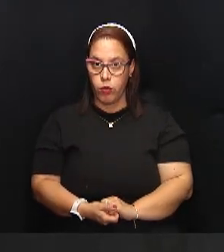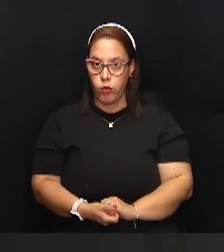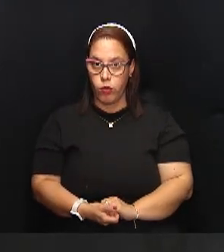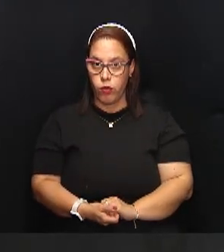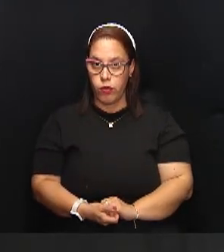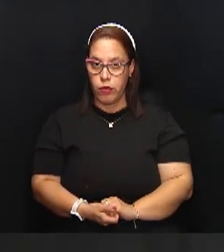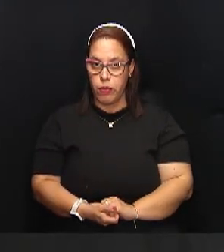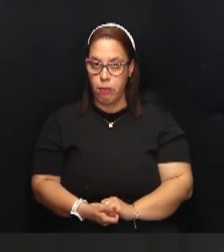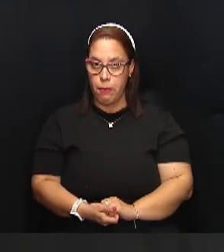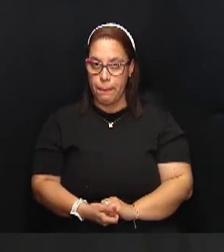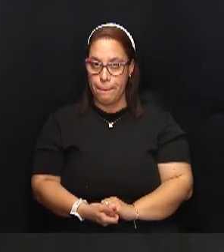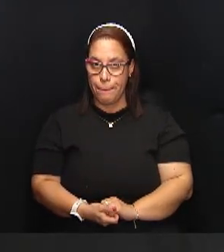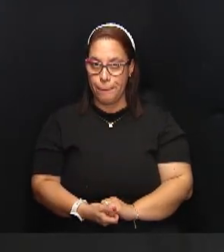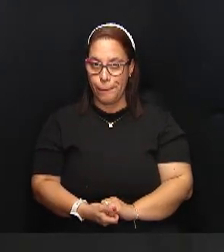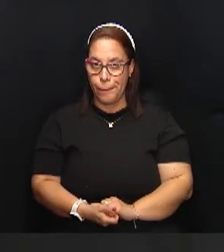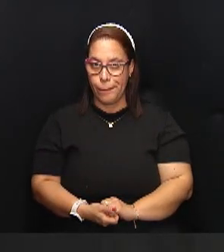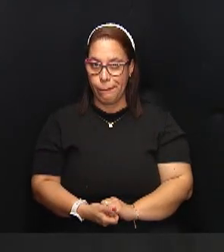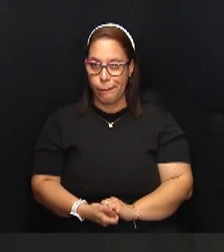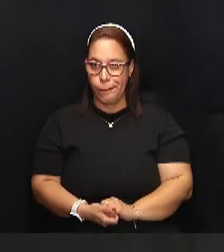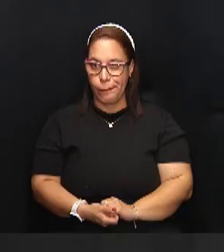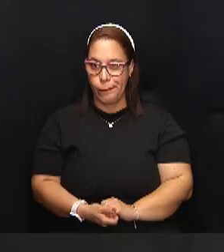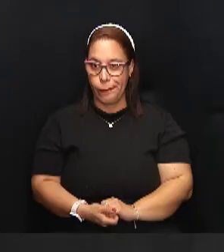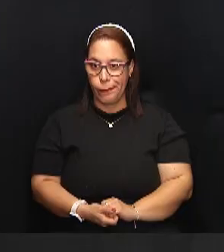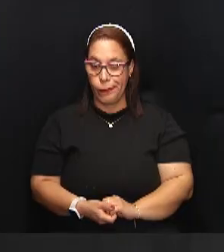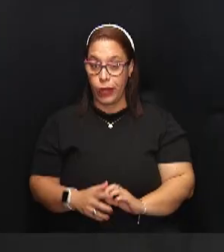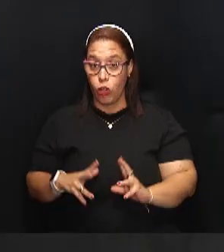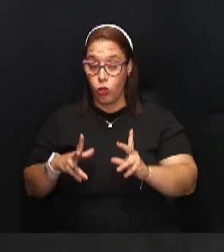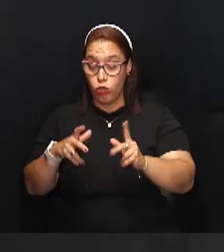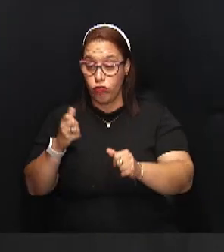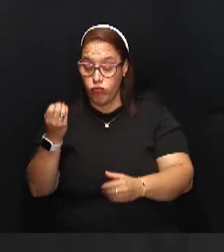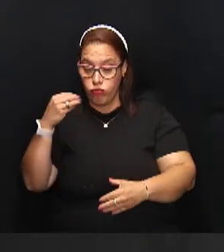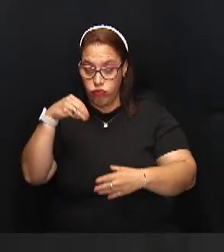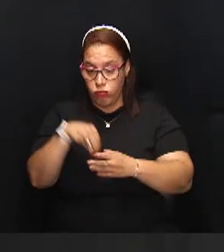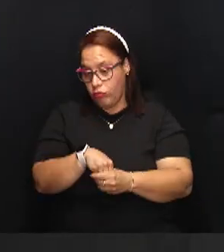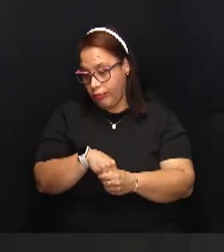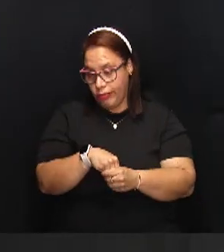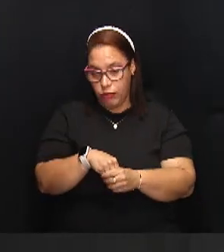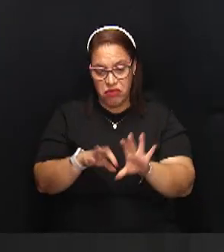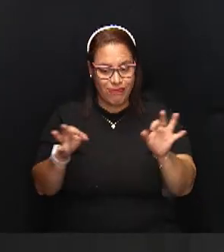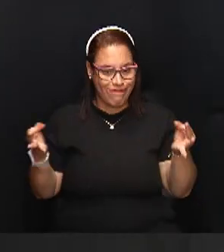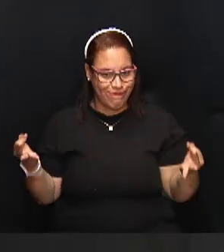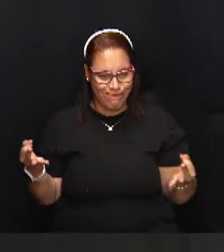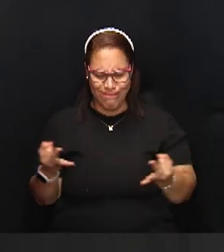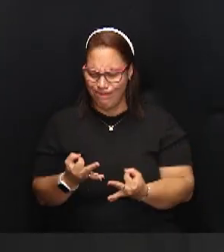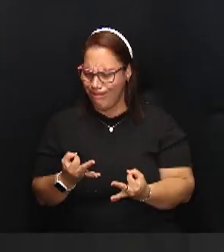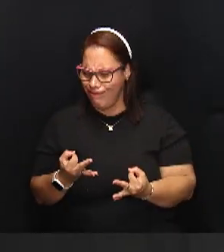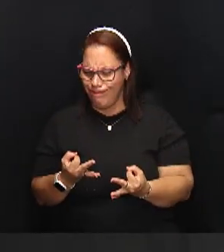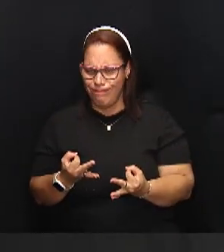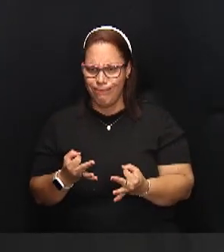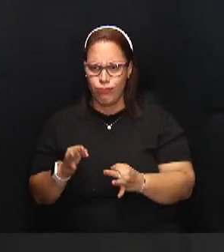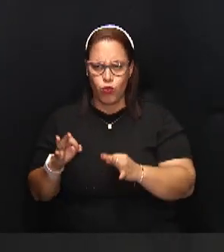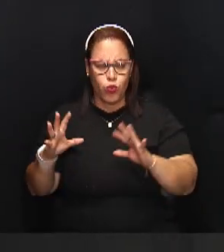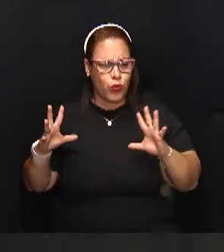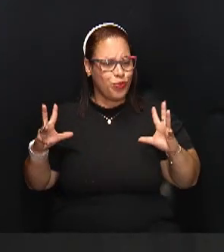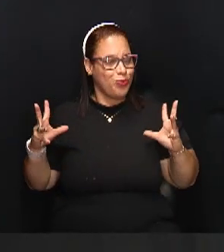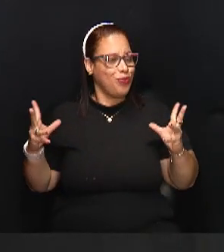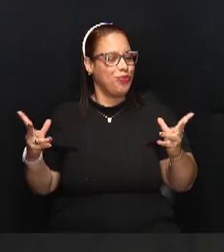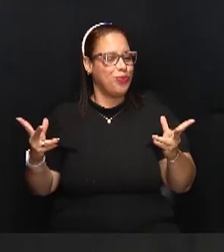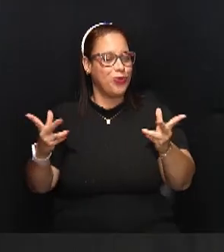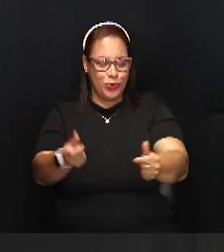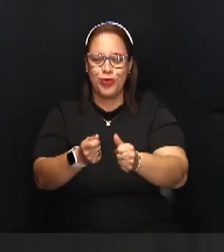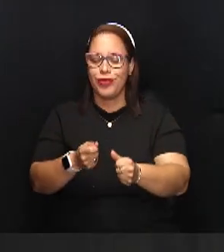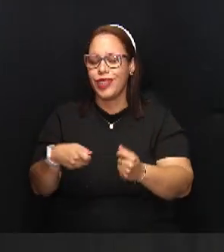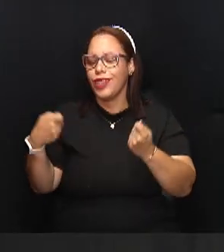toda a sua ação, tudo que acontecesse dentro da mais perfeita ordem e do glamour, ou daquilo